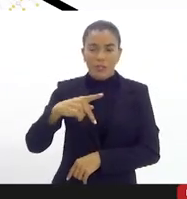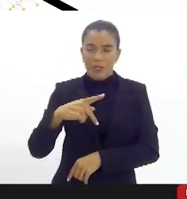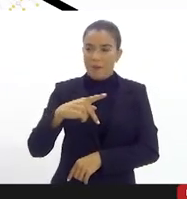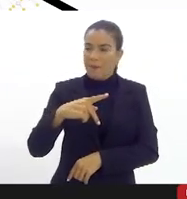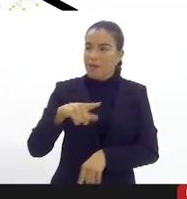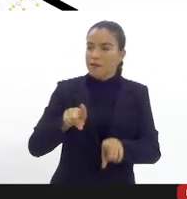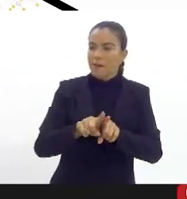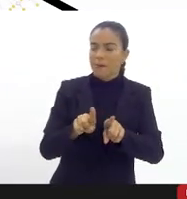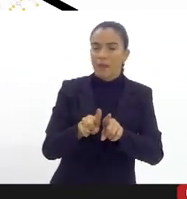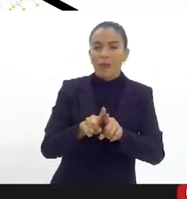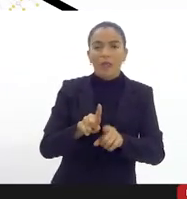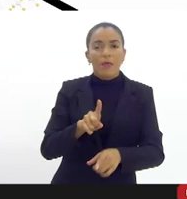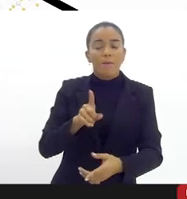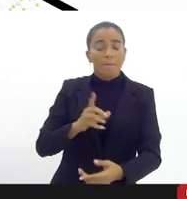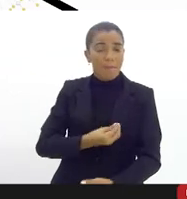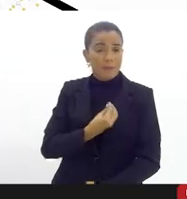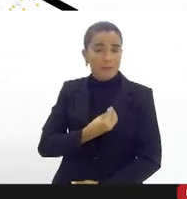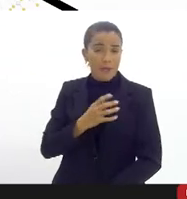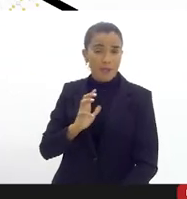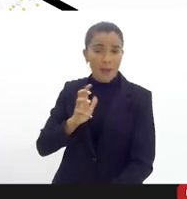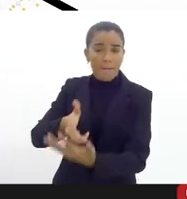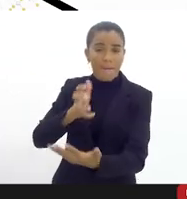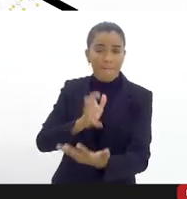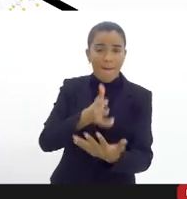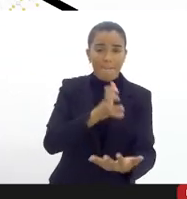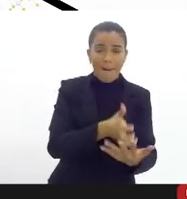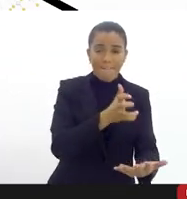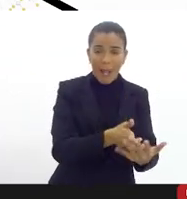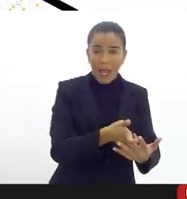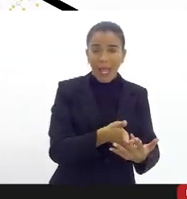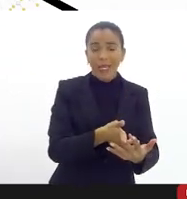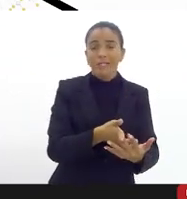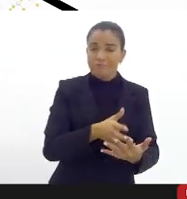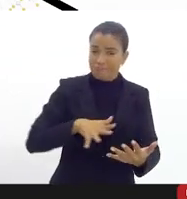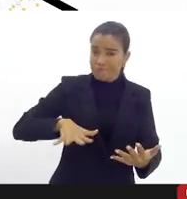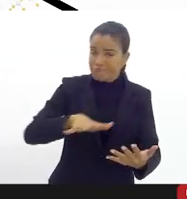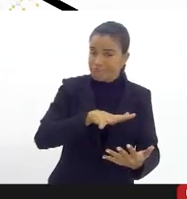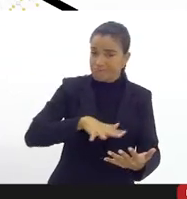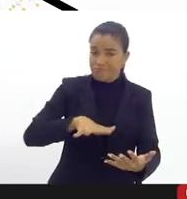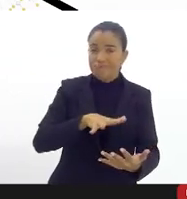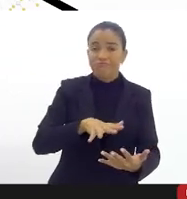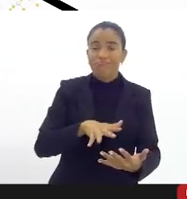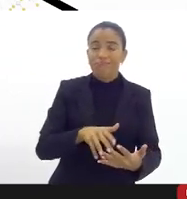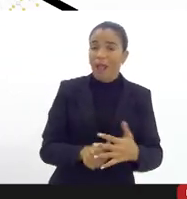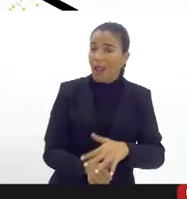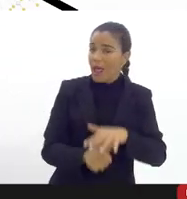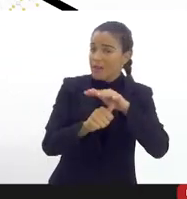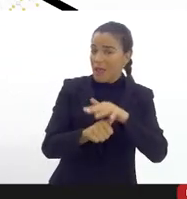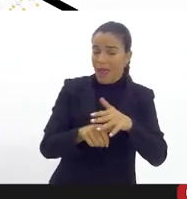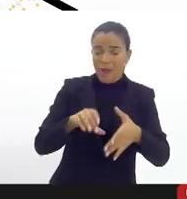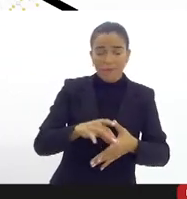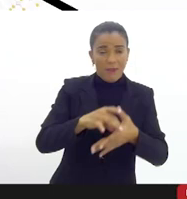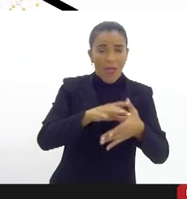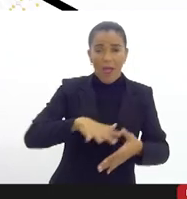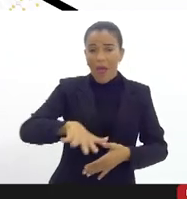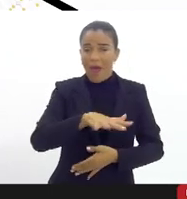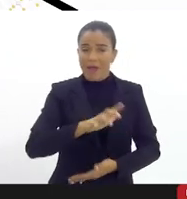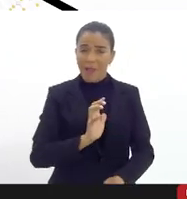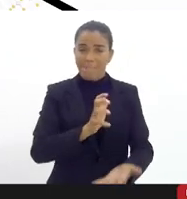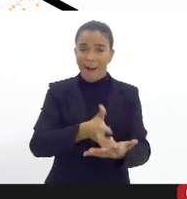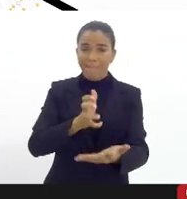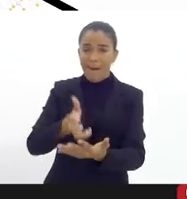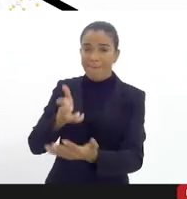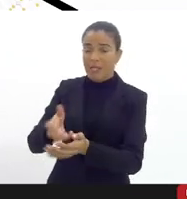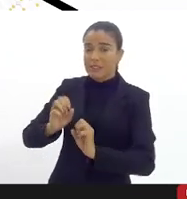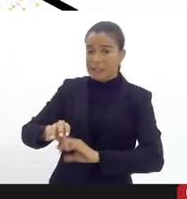participaram da privatização das Telles no Brasil e dominam o campo da privatização das tecnologias e aí obviamente aqui